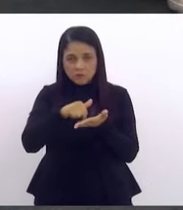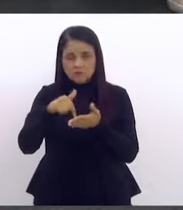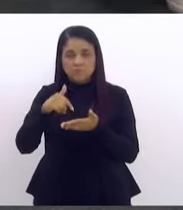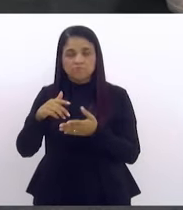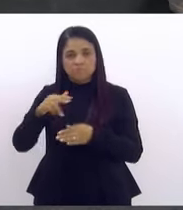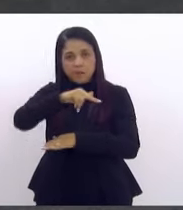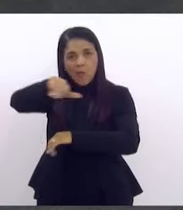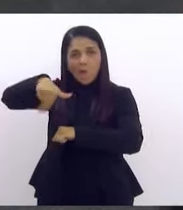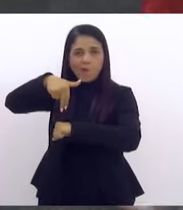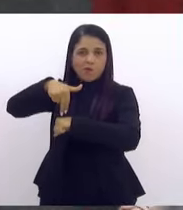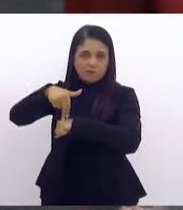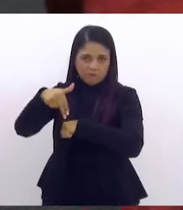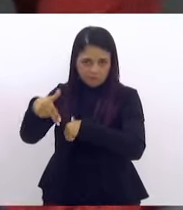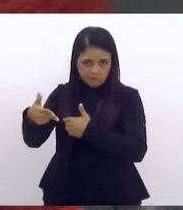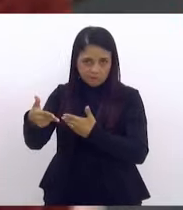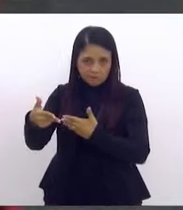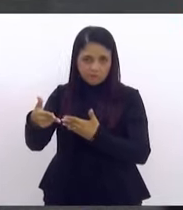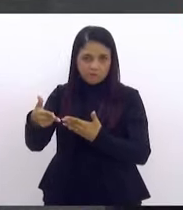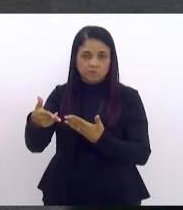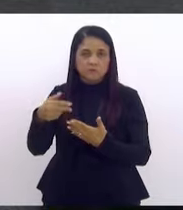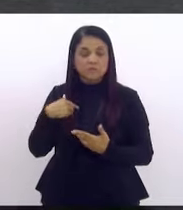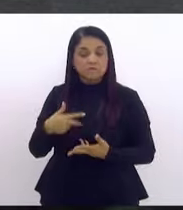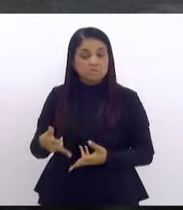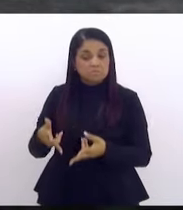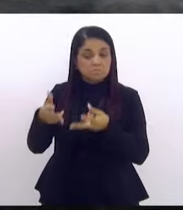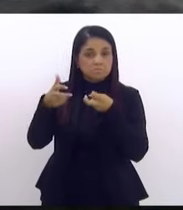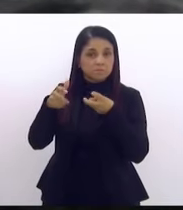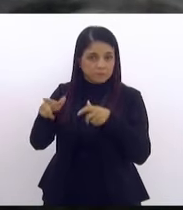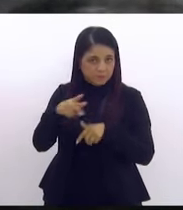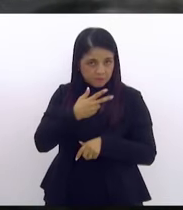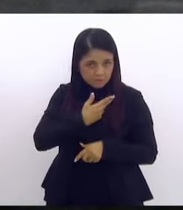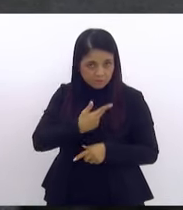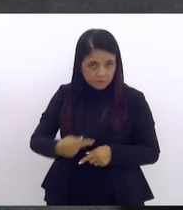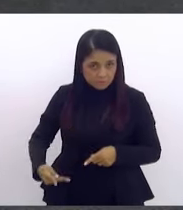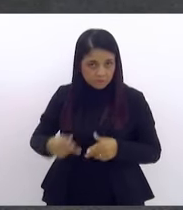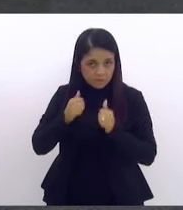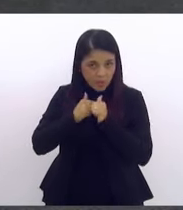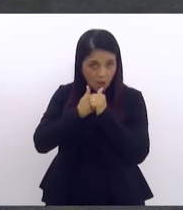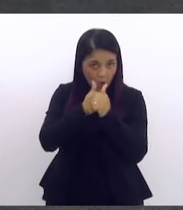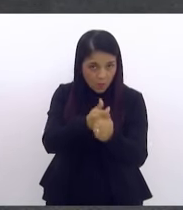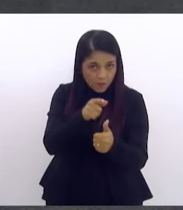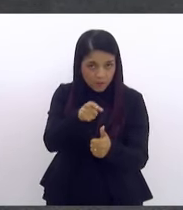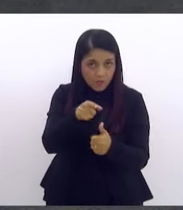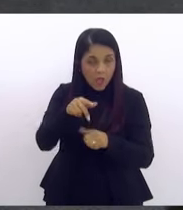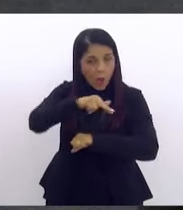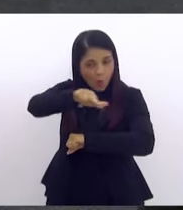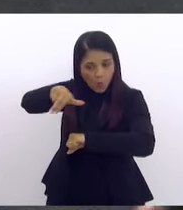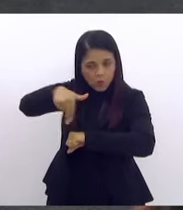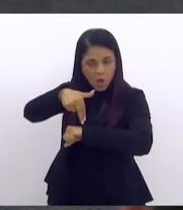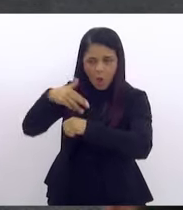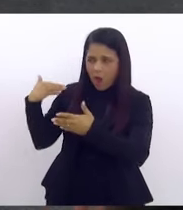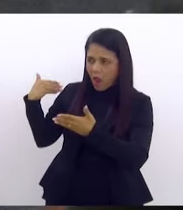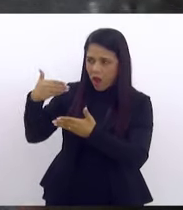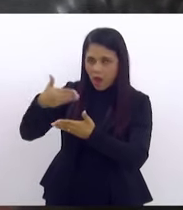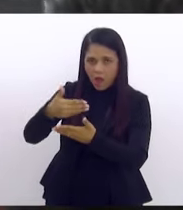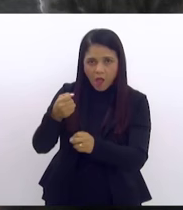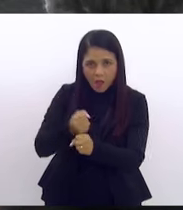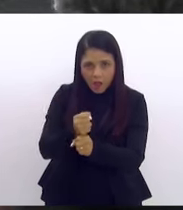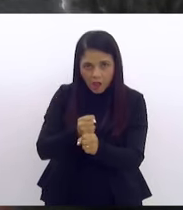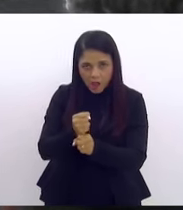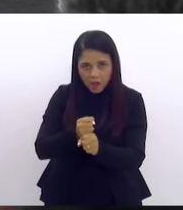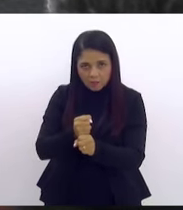União. Se o senhor reparar, senhor presidente, o senhor acompanha isso, a União, ao longo dos anos, cada